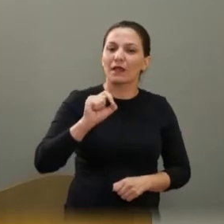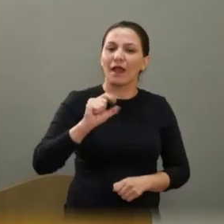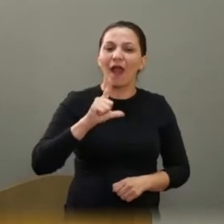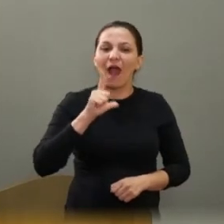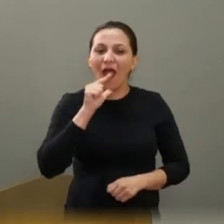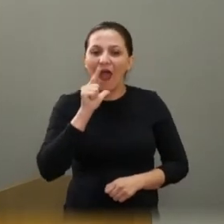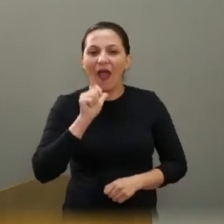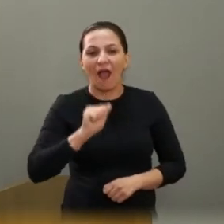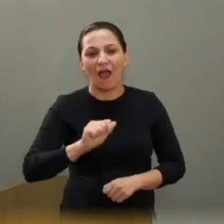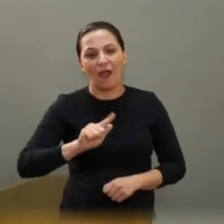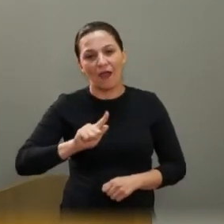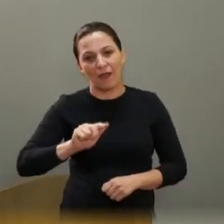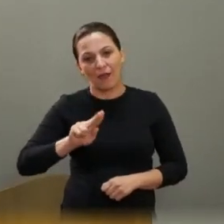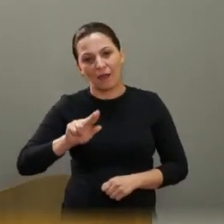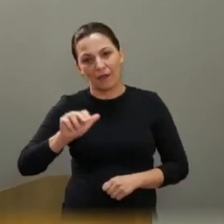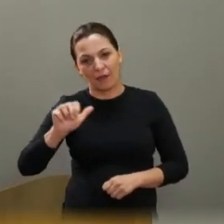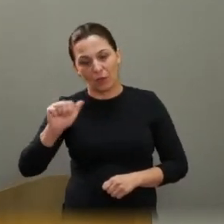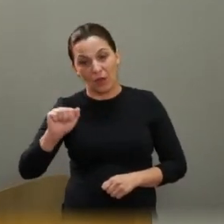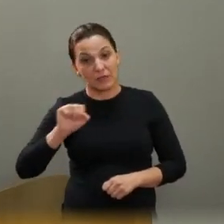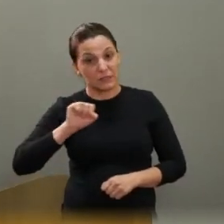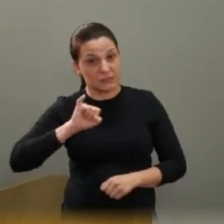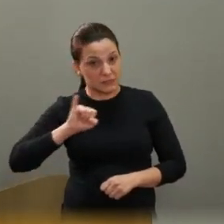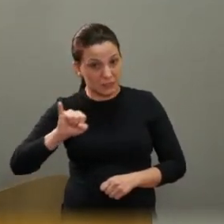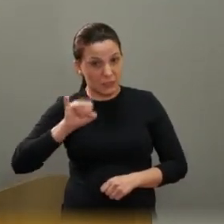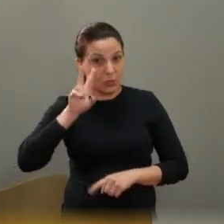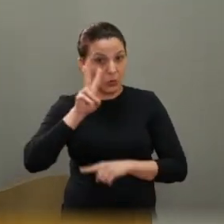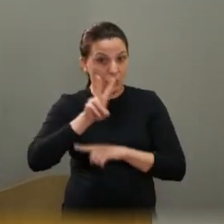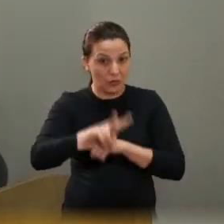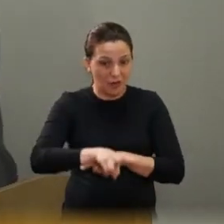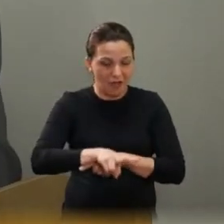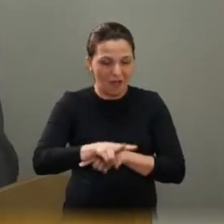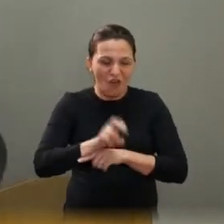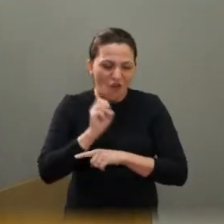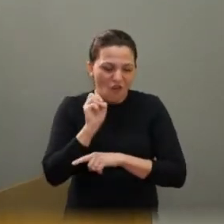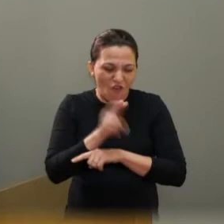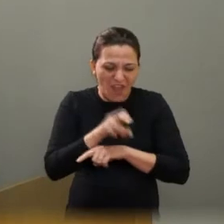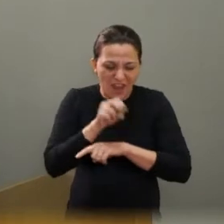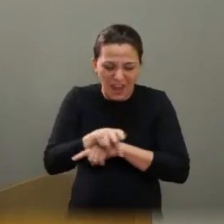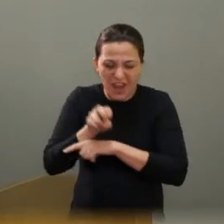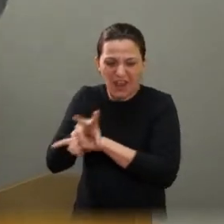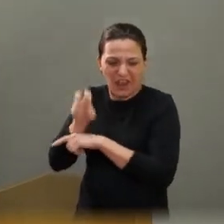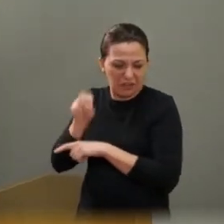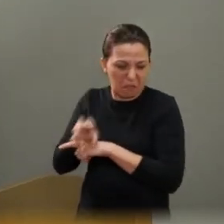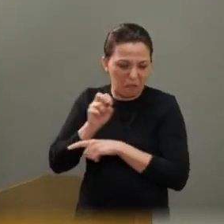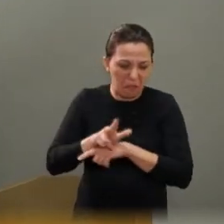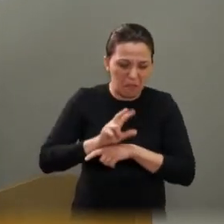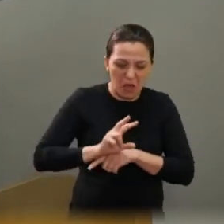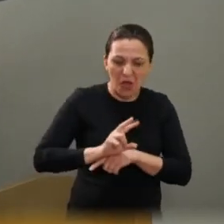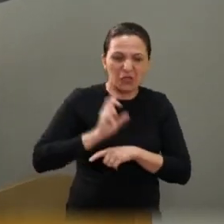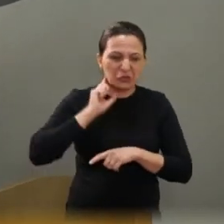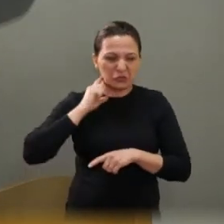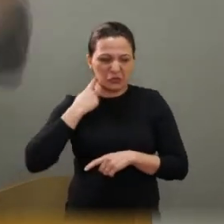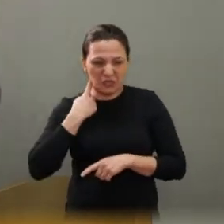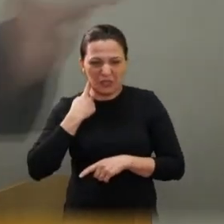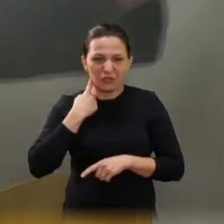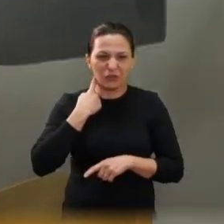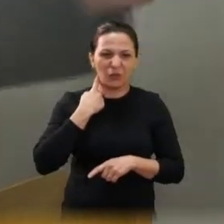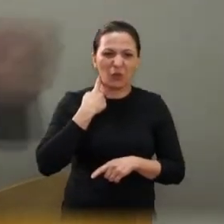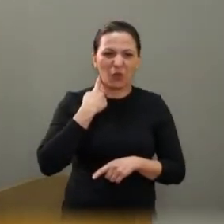que a água e se não cuidar um agrotóxico jogando para tudo quanto é lado contaminando